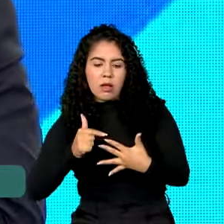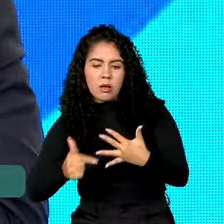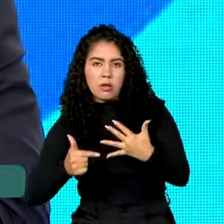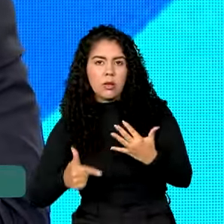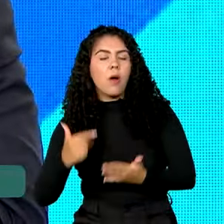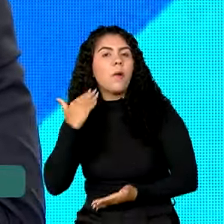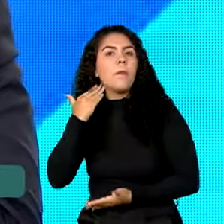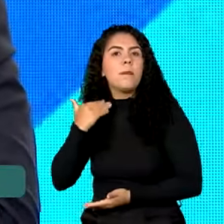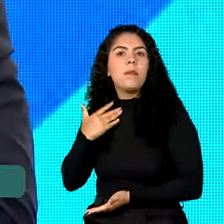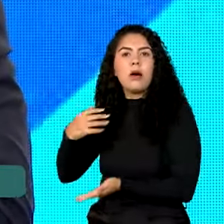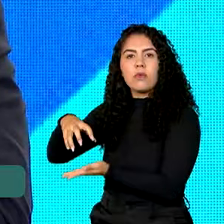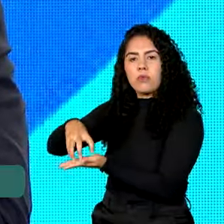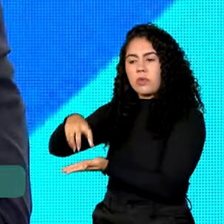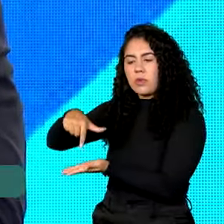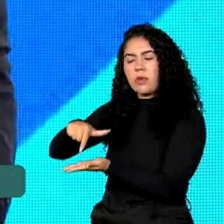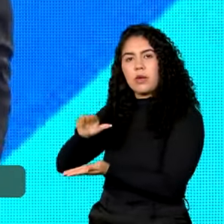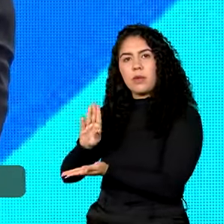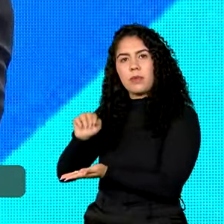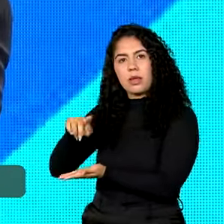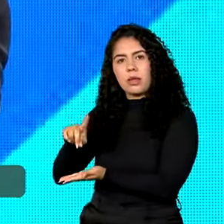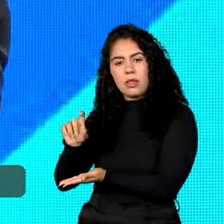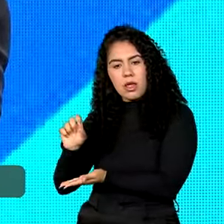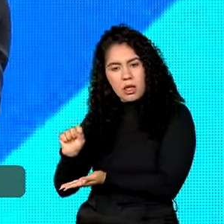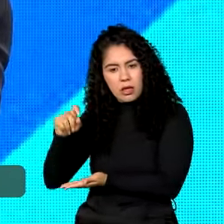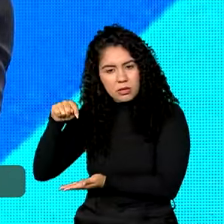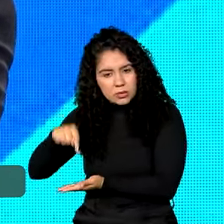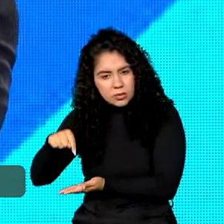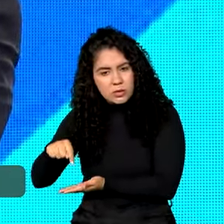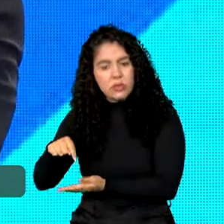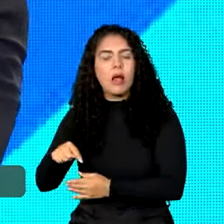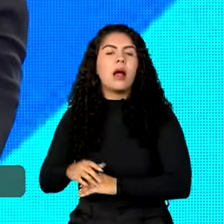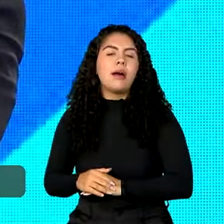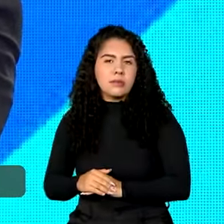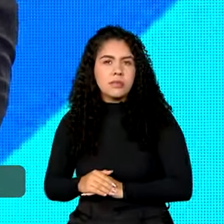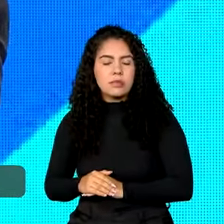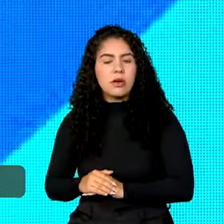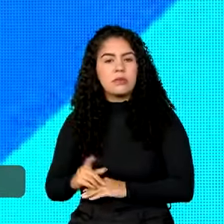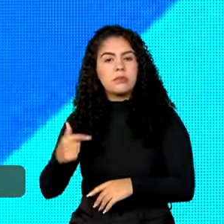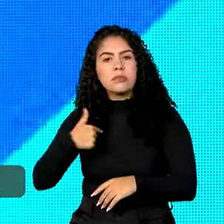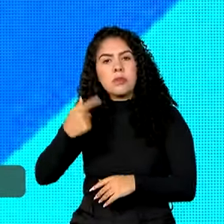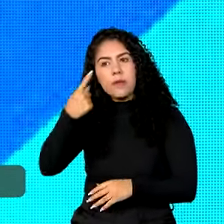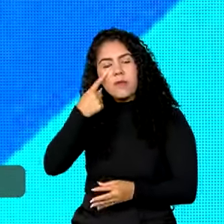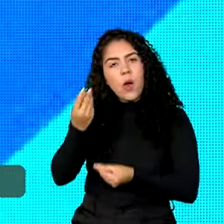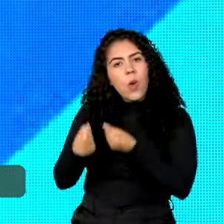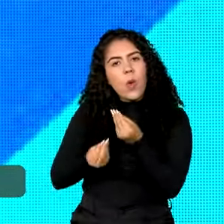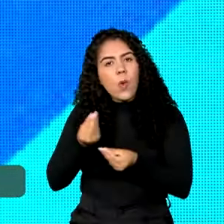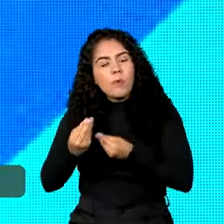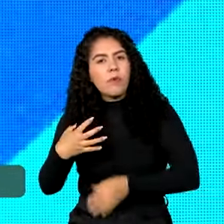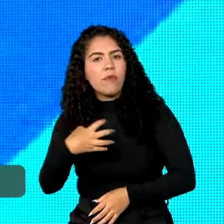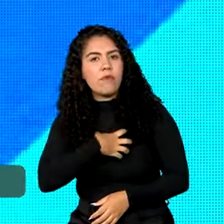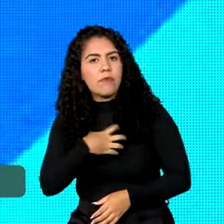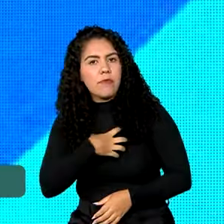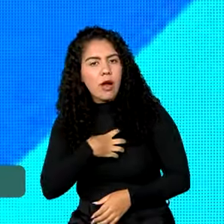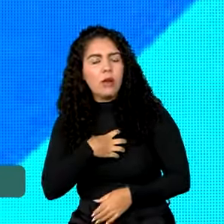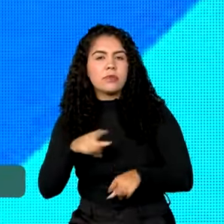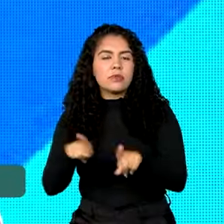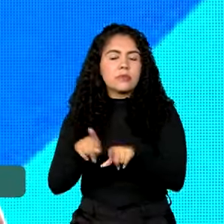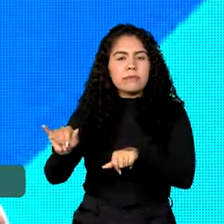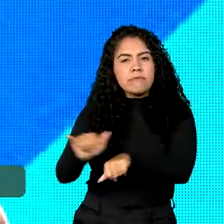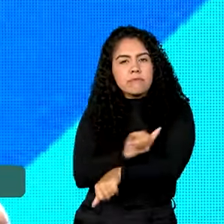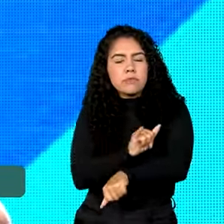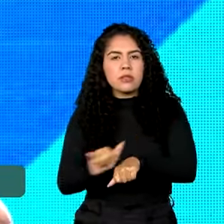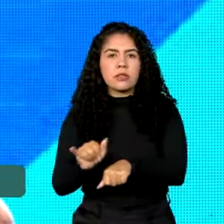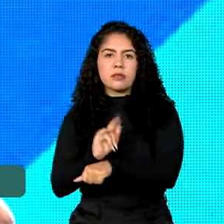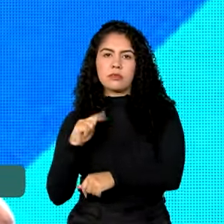BNDES, ali o Saulo Mercadante, nós precisamos, Mercadante, encontrar um formato, um instrumento que